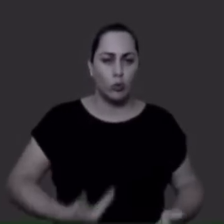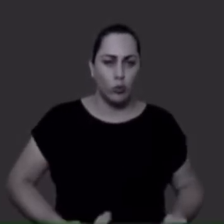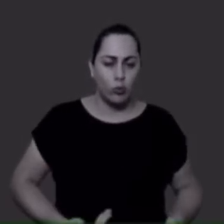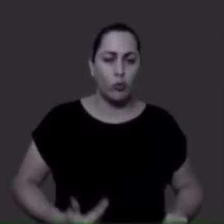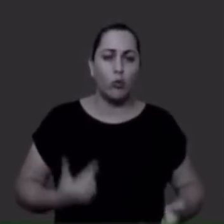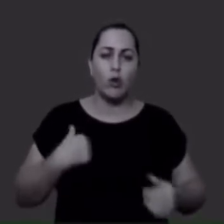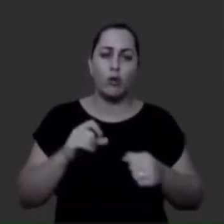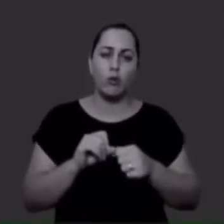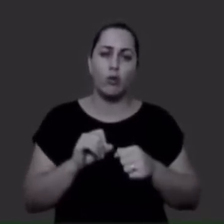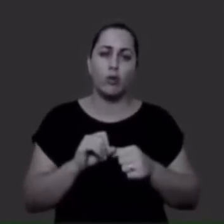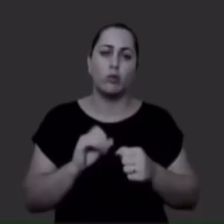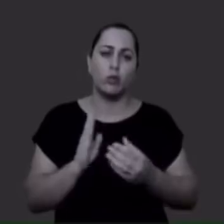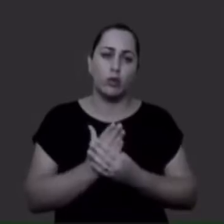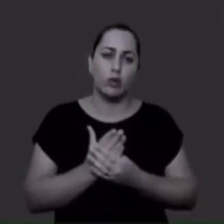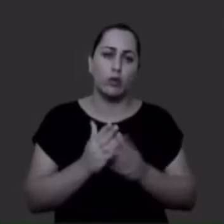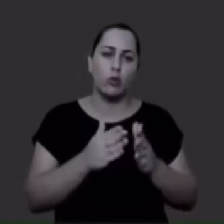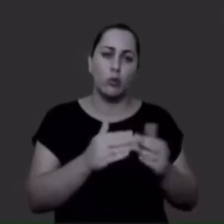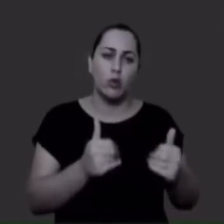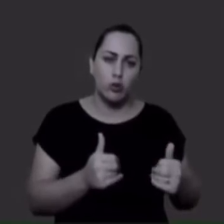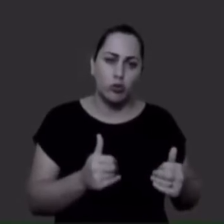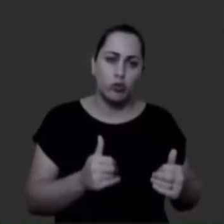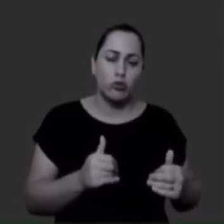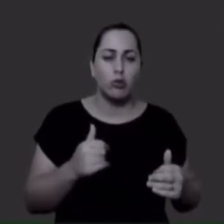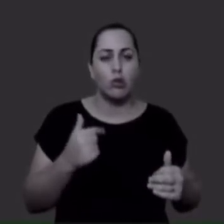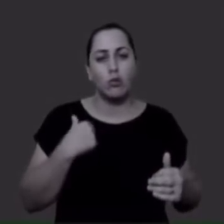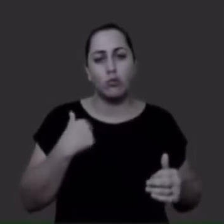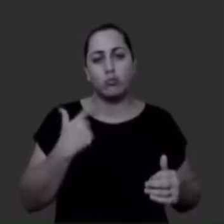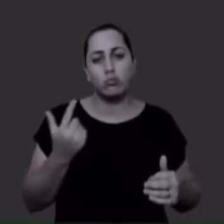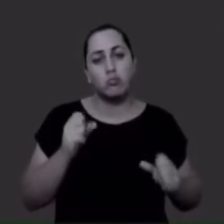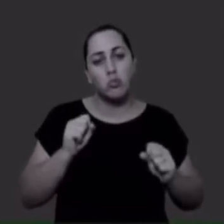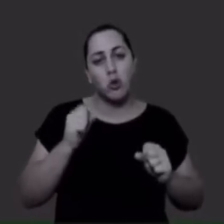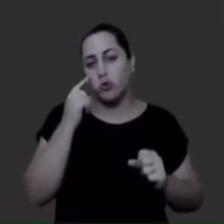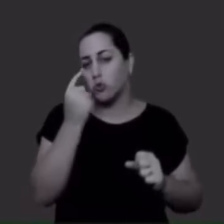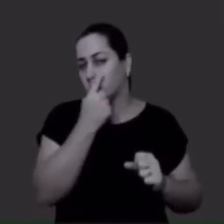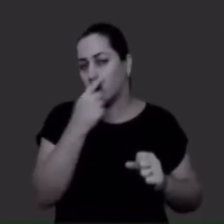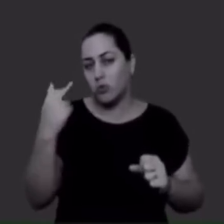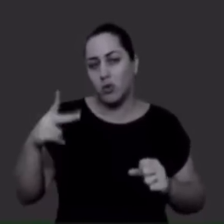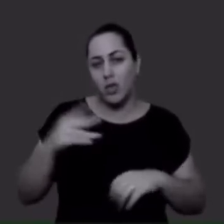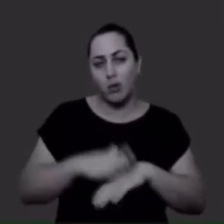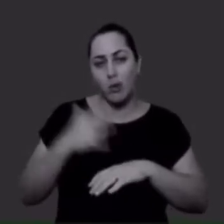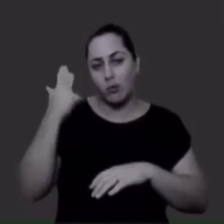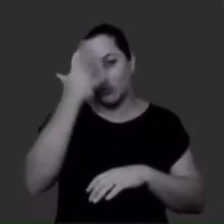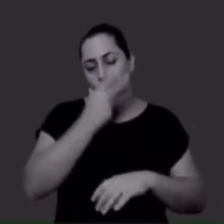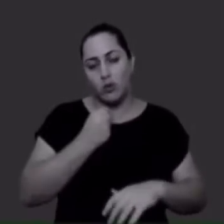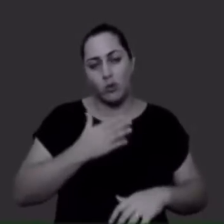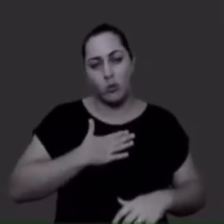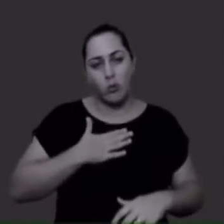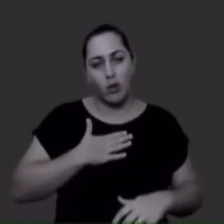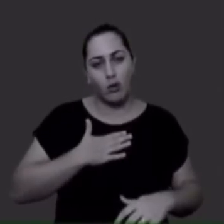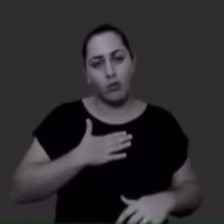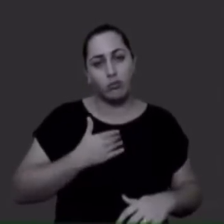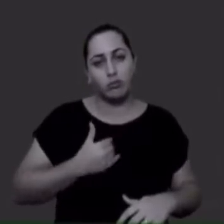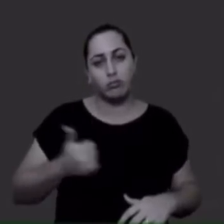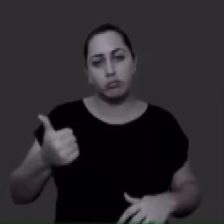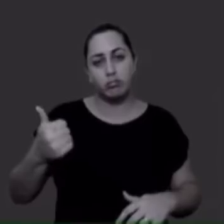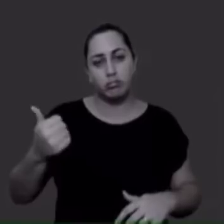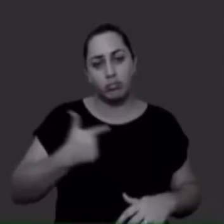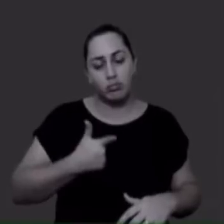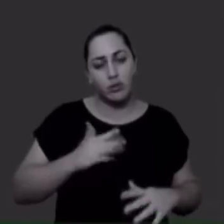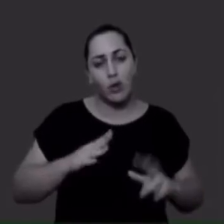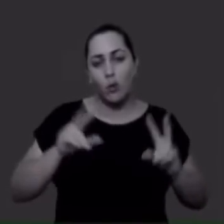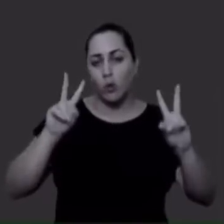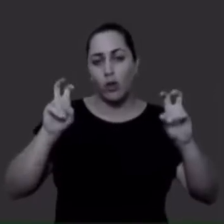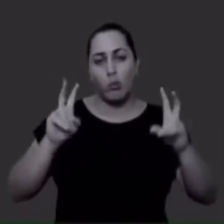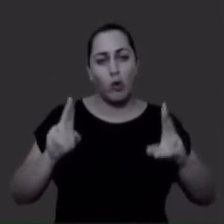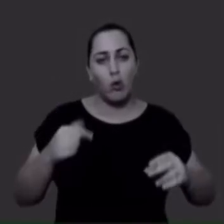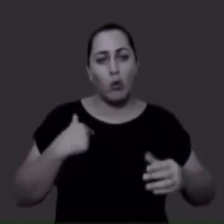com a dele e perdi. Ainda bem que ele tem os olhos mais bonitos que o meu. E a matéria se tratava do mesmo tema e eu